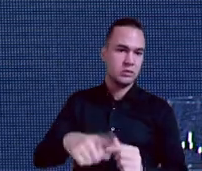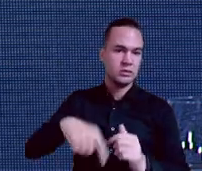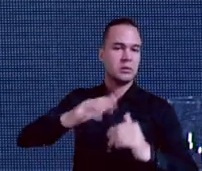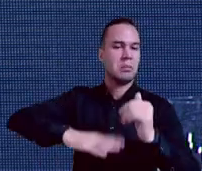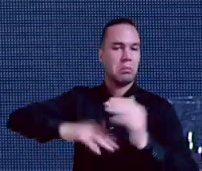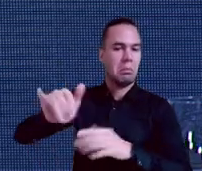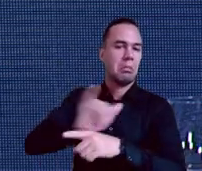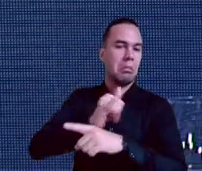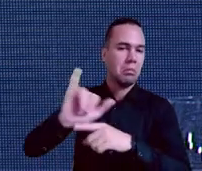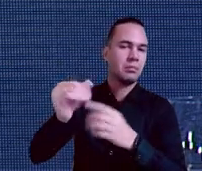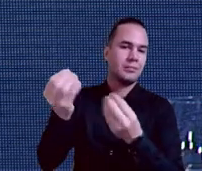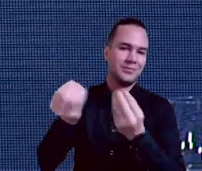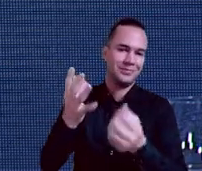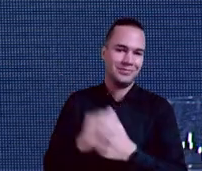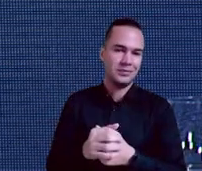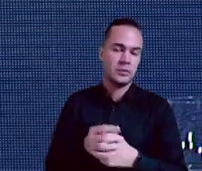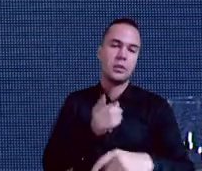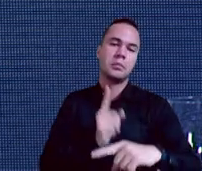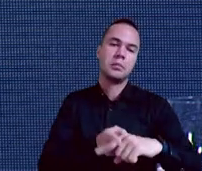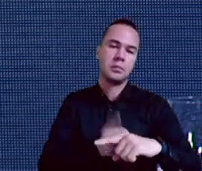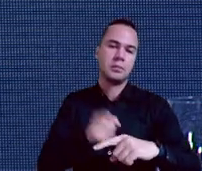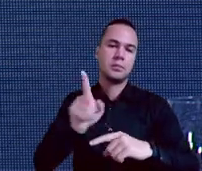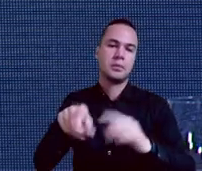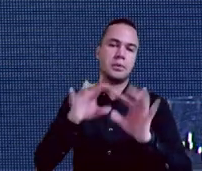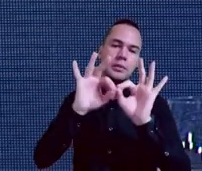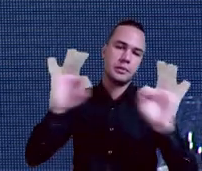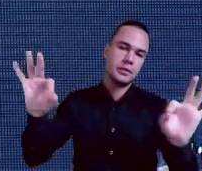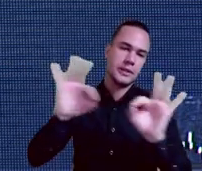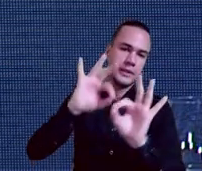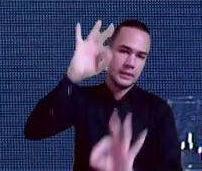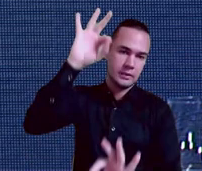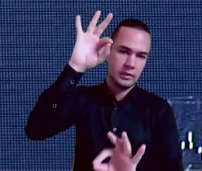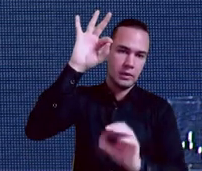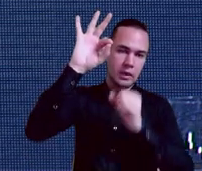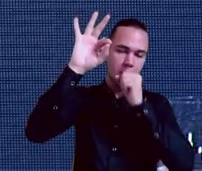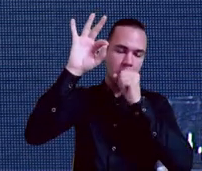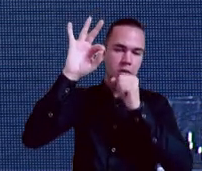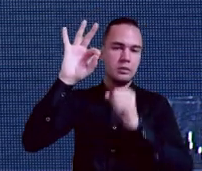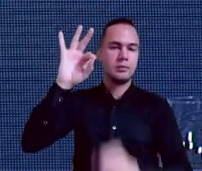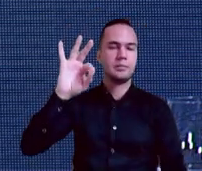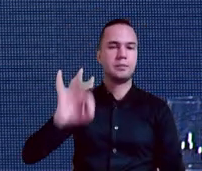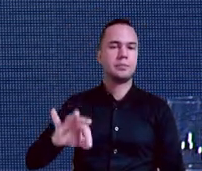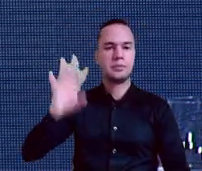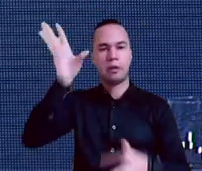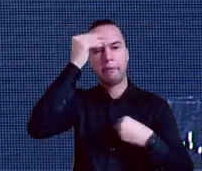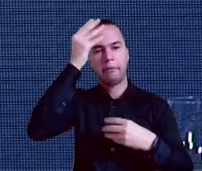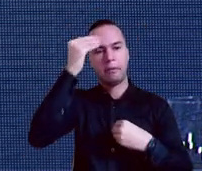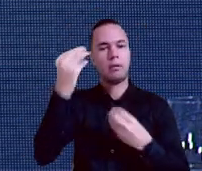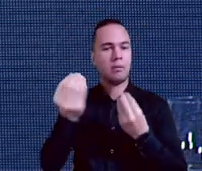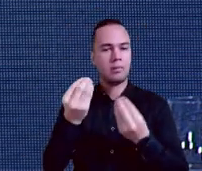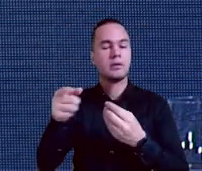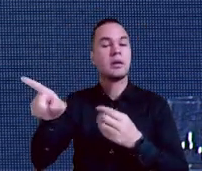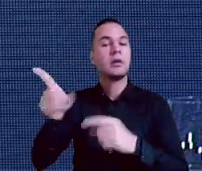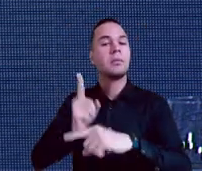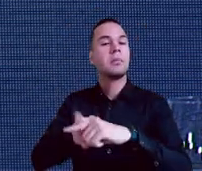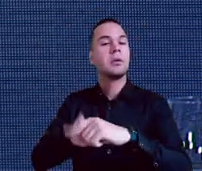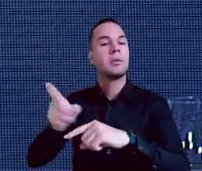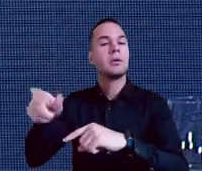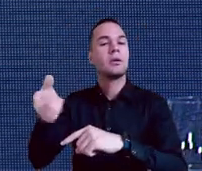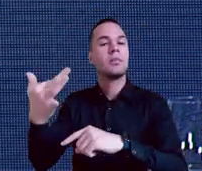porque porque agora as métricas quando a gente está olhando é ah qual que é o nome de número de funcionários em relação ao